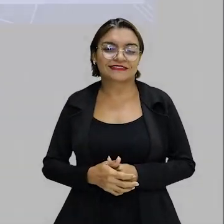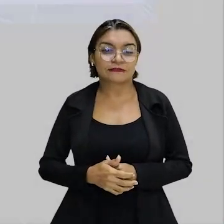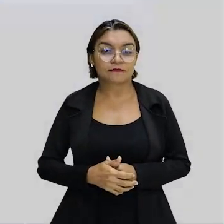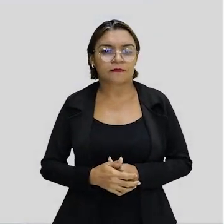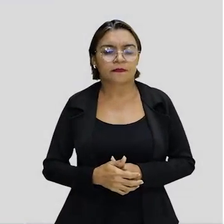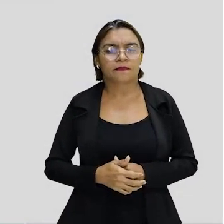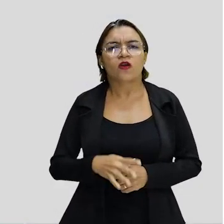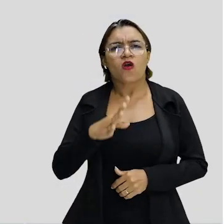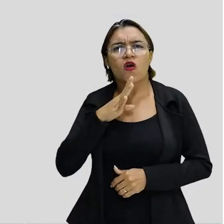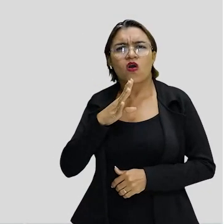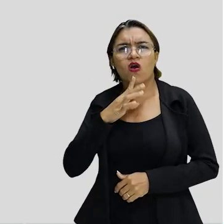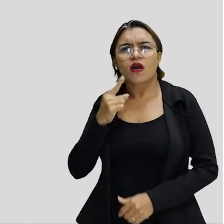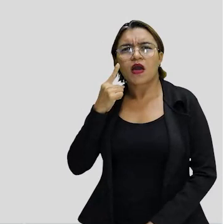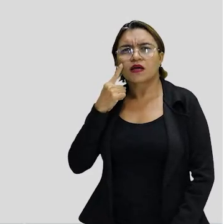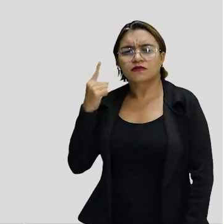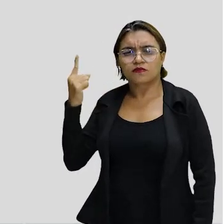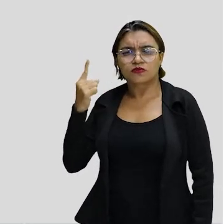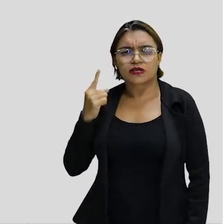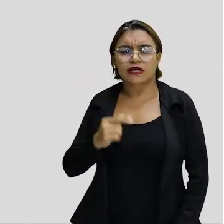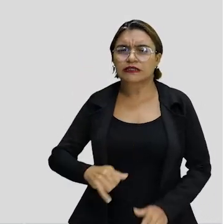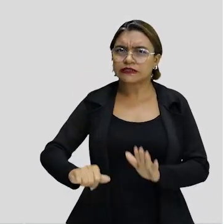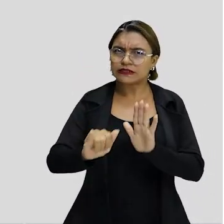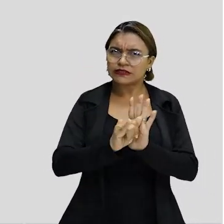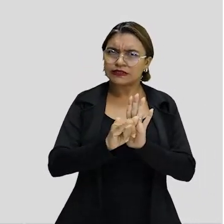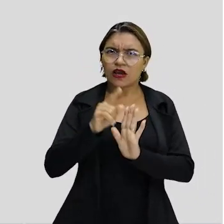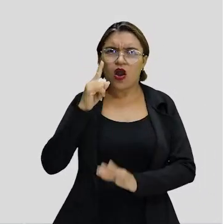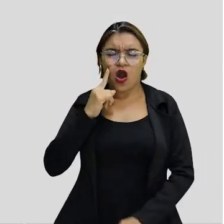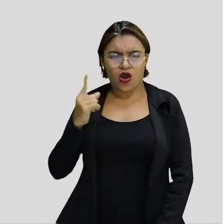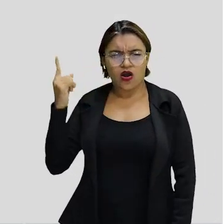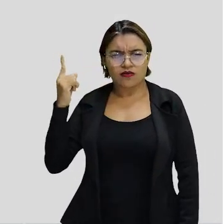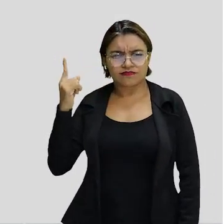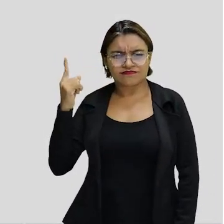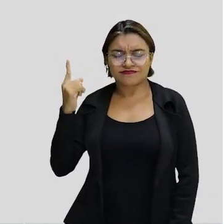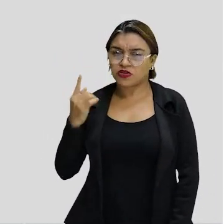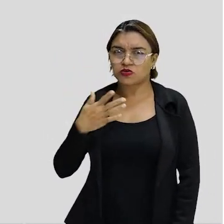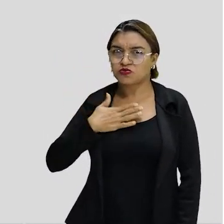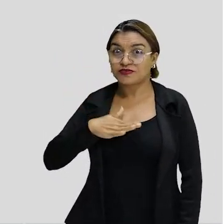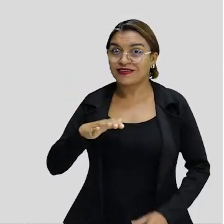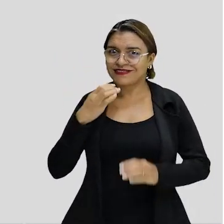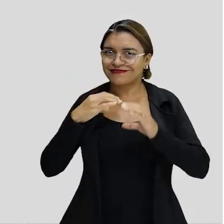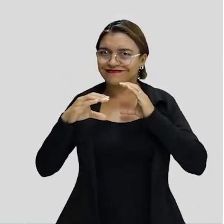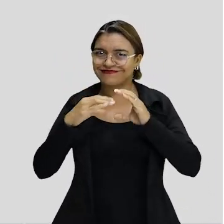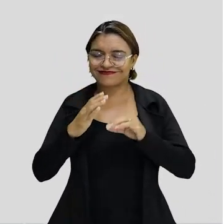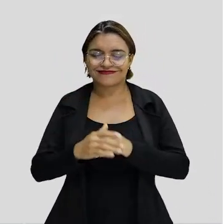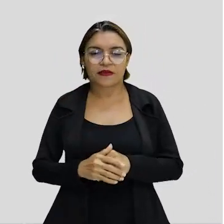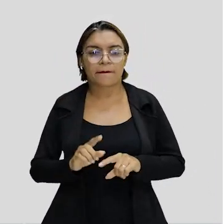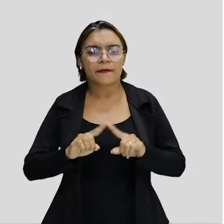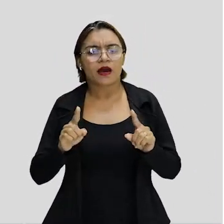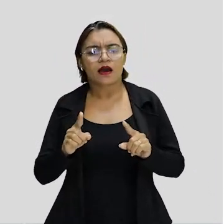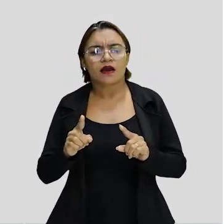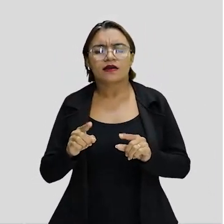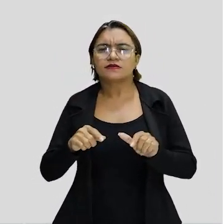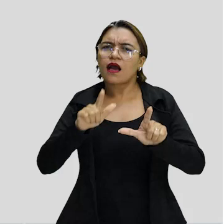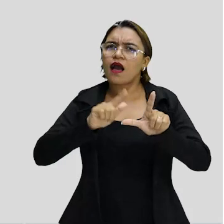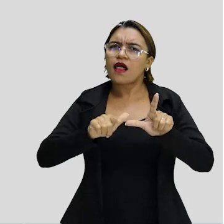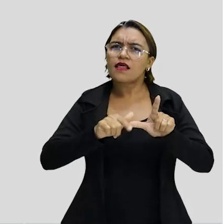Você conhece essa música? Identidade? Eu não sei cantar, né? Não tem como, mas ela é assim. Vamos analisar a